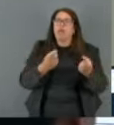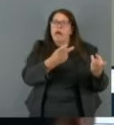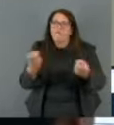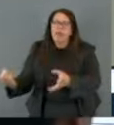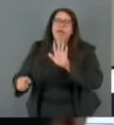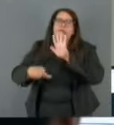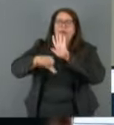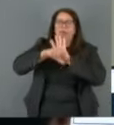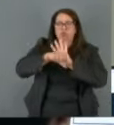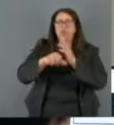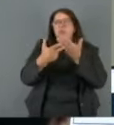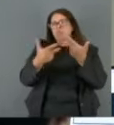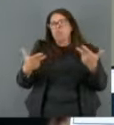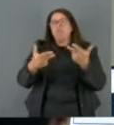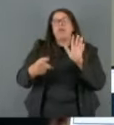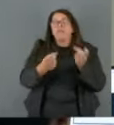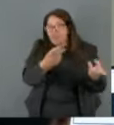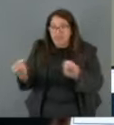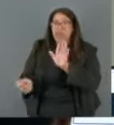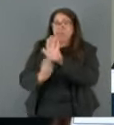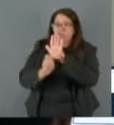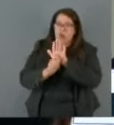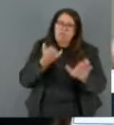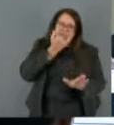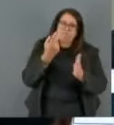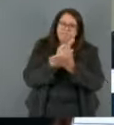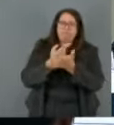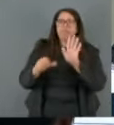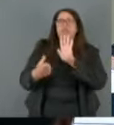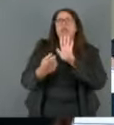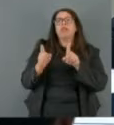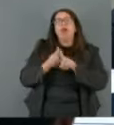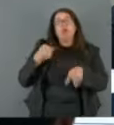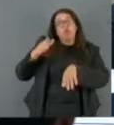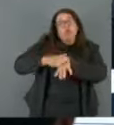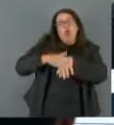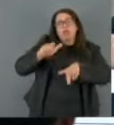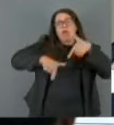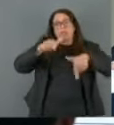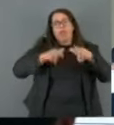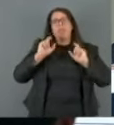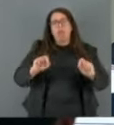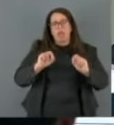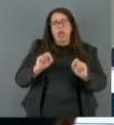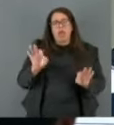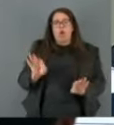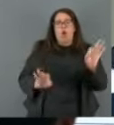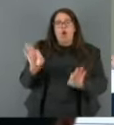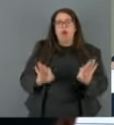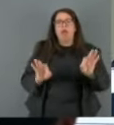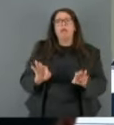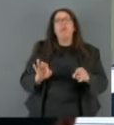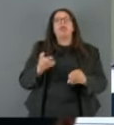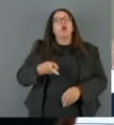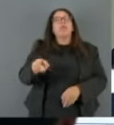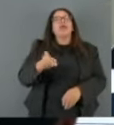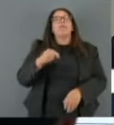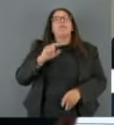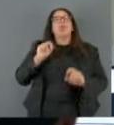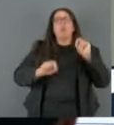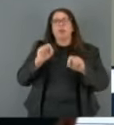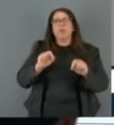drogas. Então, nós estamos mantendo estas operações e incrementando essas operações sempre de acordo com a